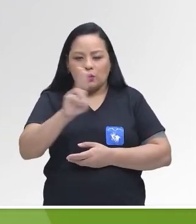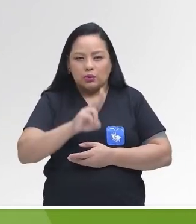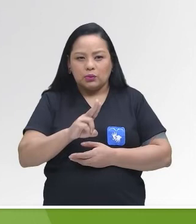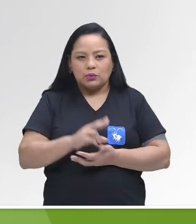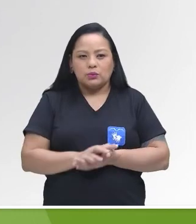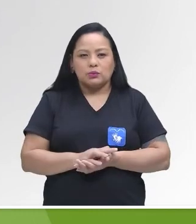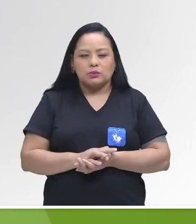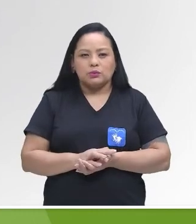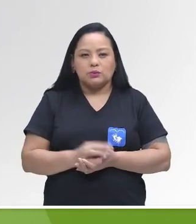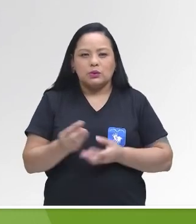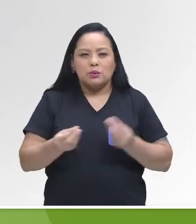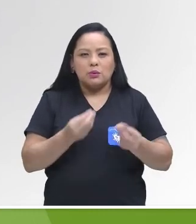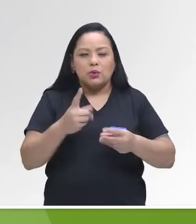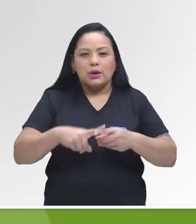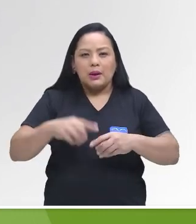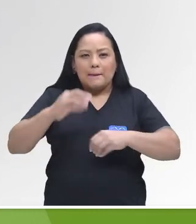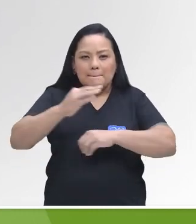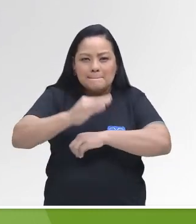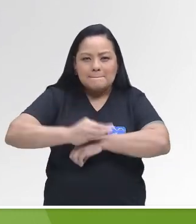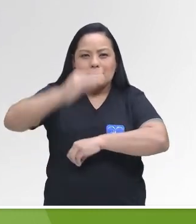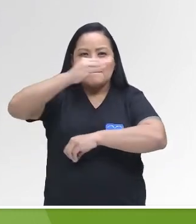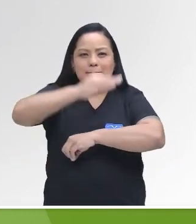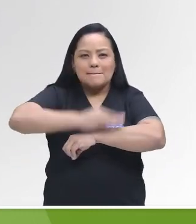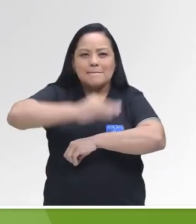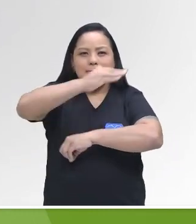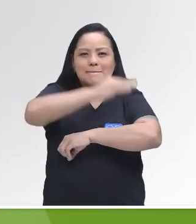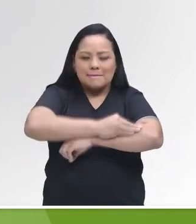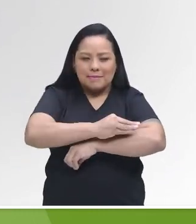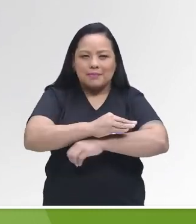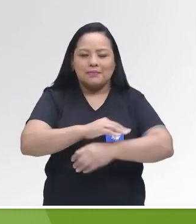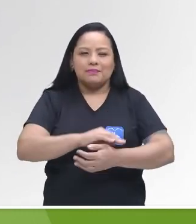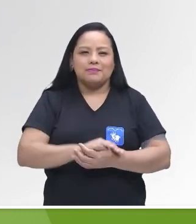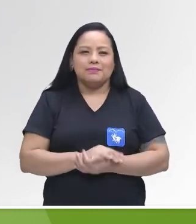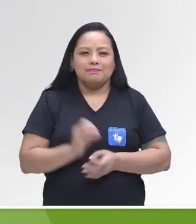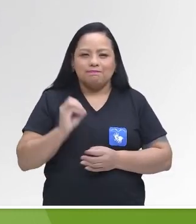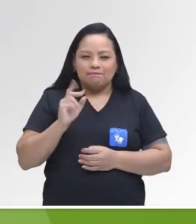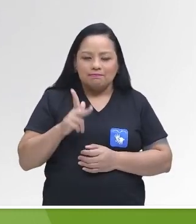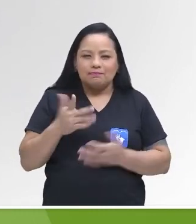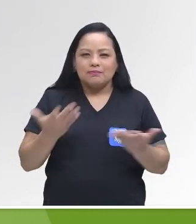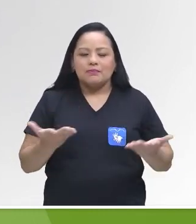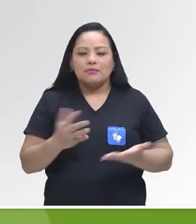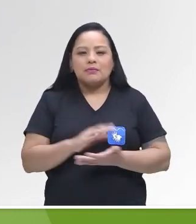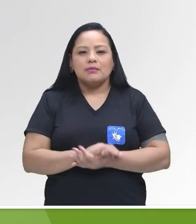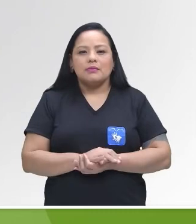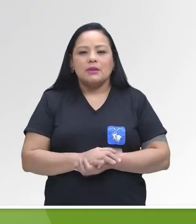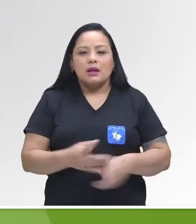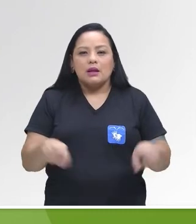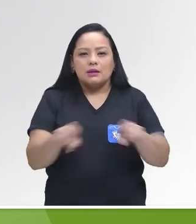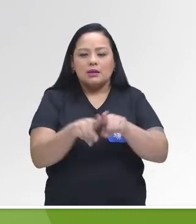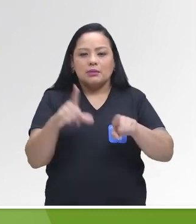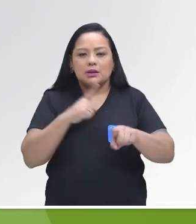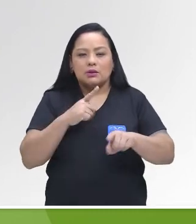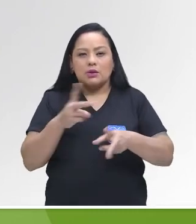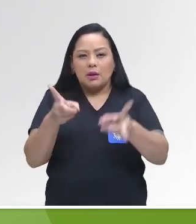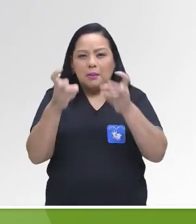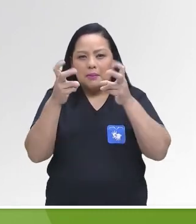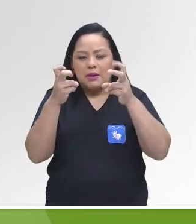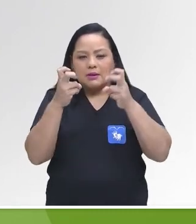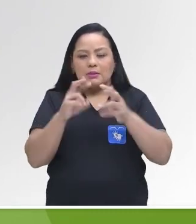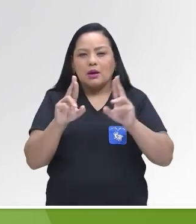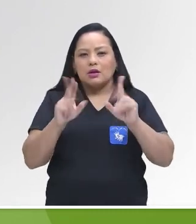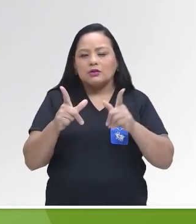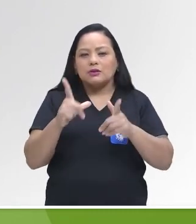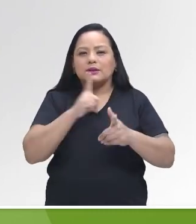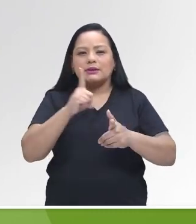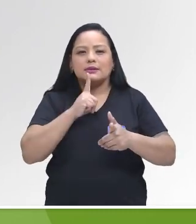bem compridas para pular, então elas são saltadoras, ok? Além disso, a gente tem aqui a